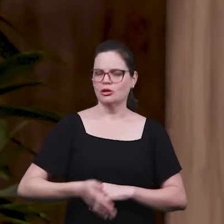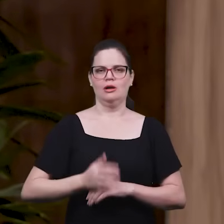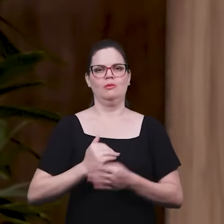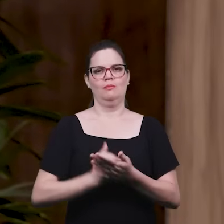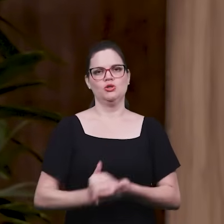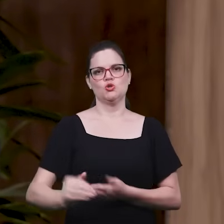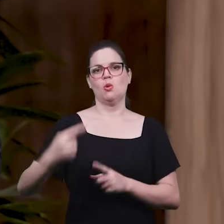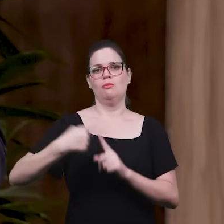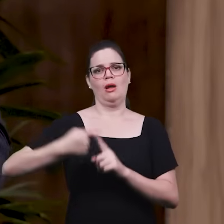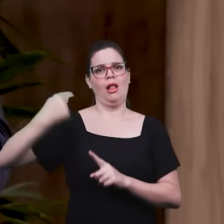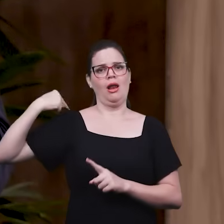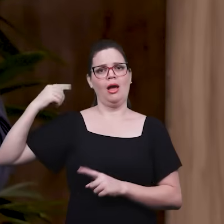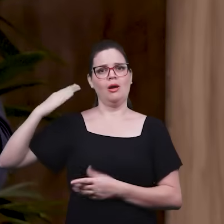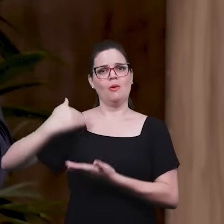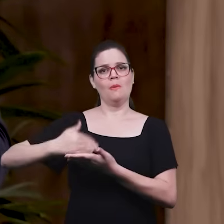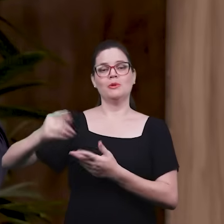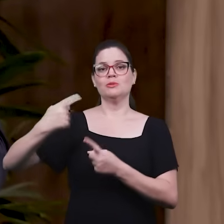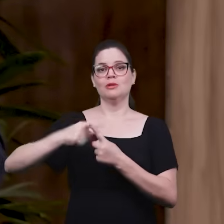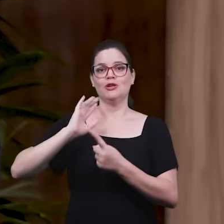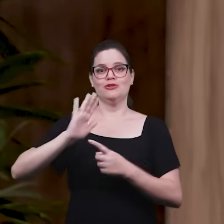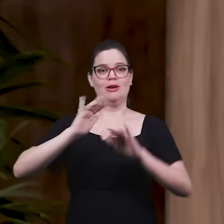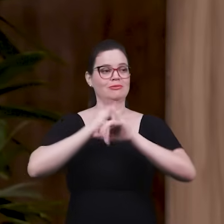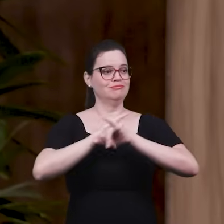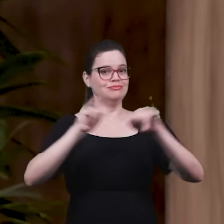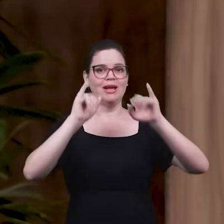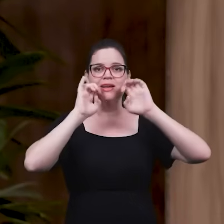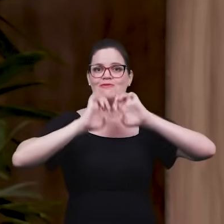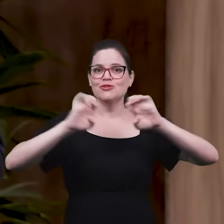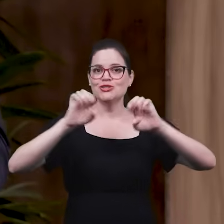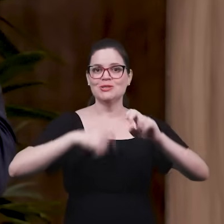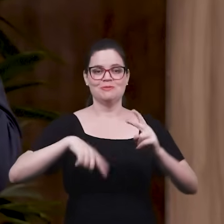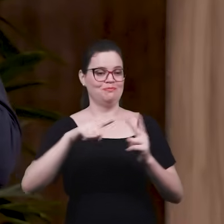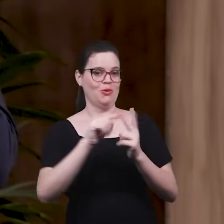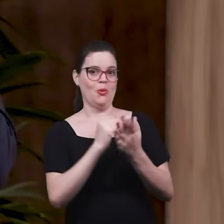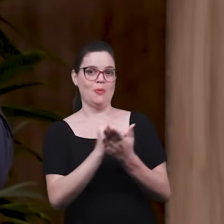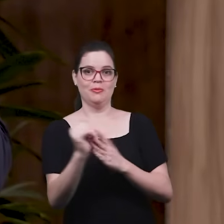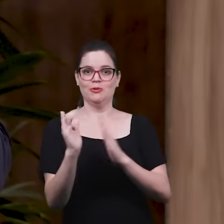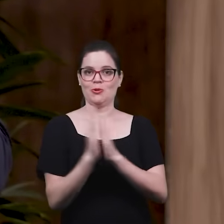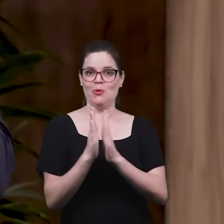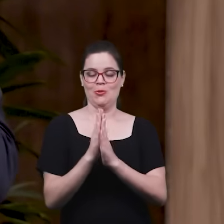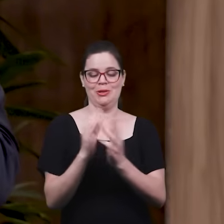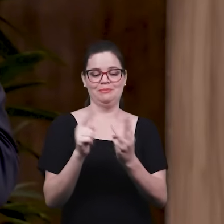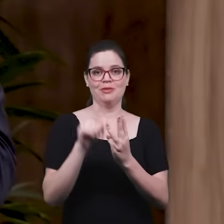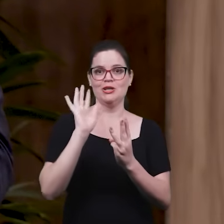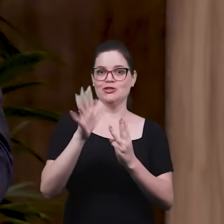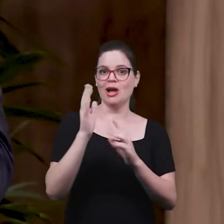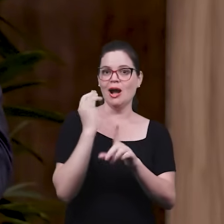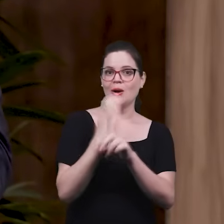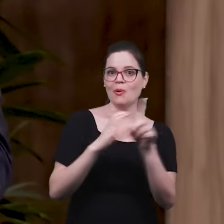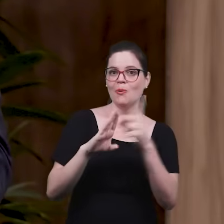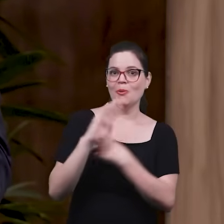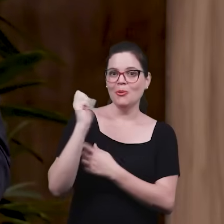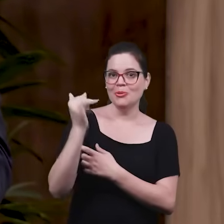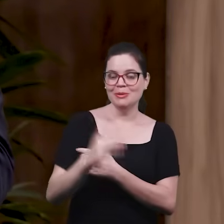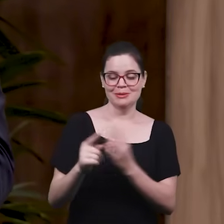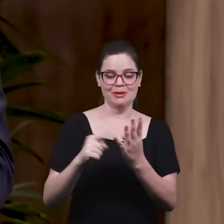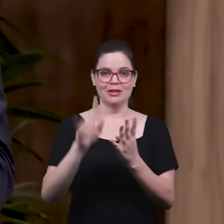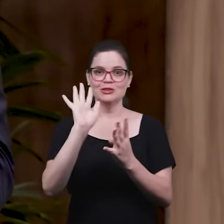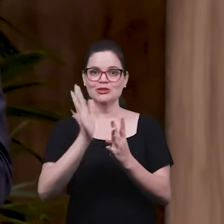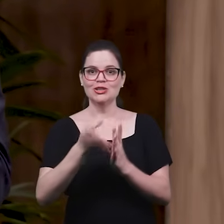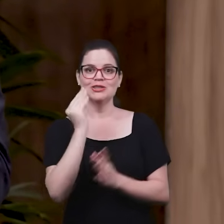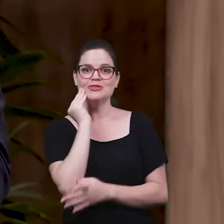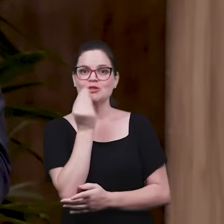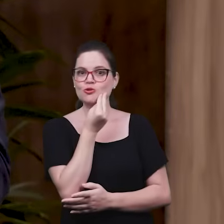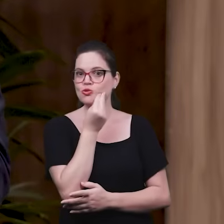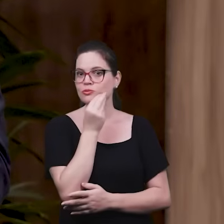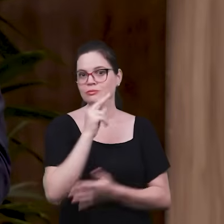trombetas e festas, porque a igreja já está evangelizando, a igreja já está orando, a igreja já está madrugando, a igreja já está jejuando.